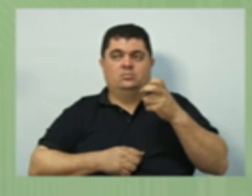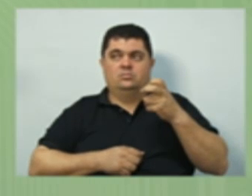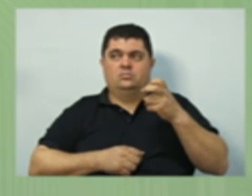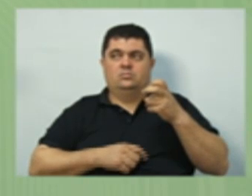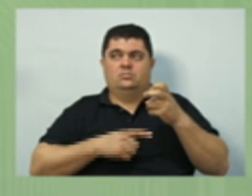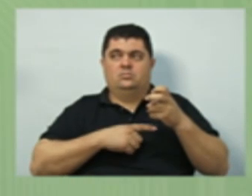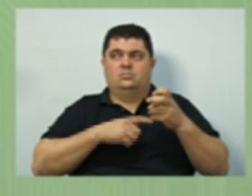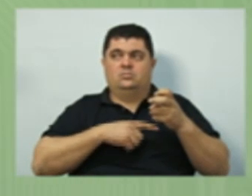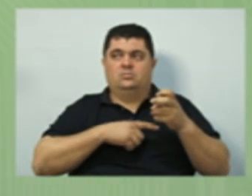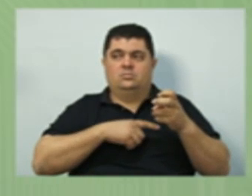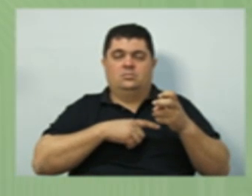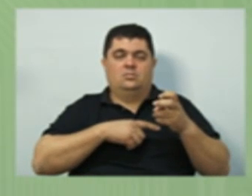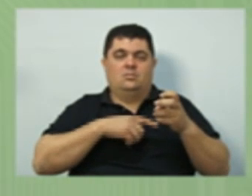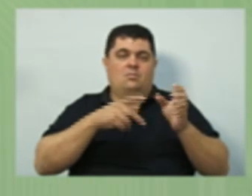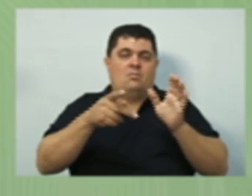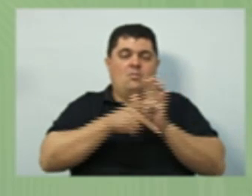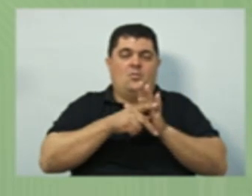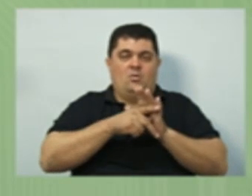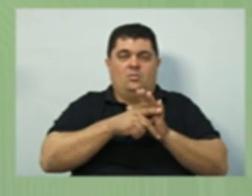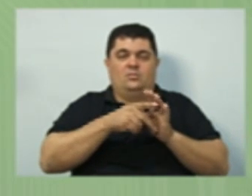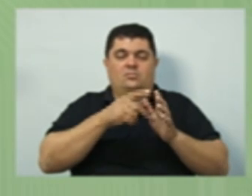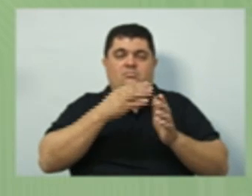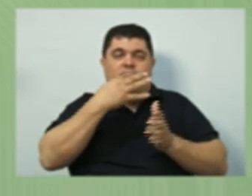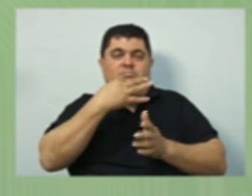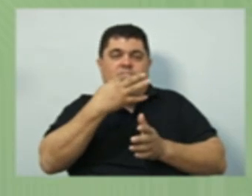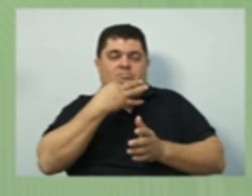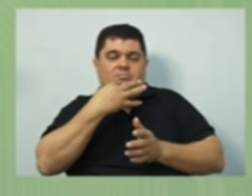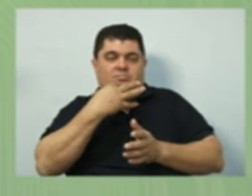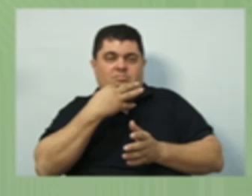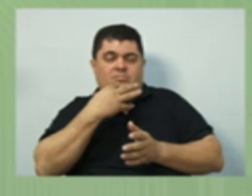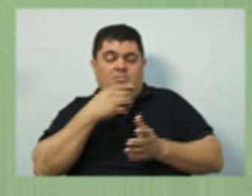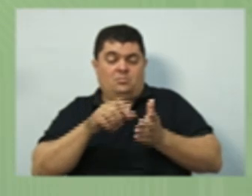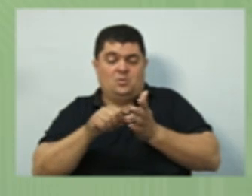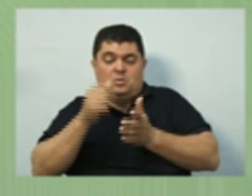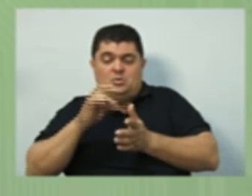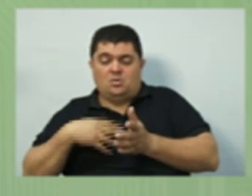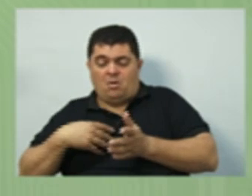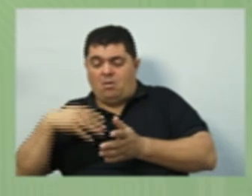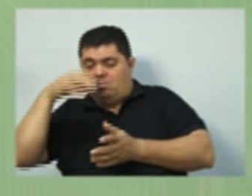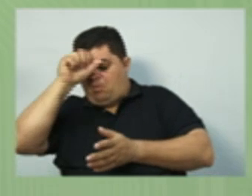do conhecimento. Primeiro éramos coletores.